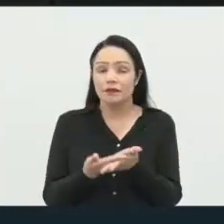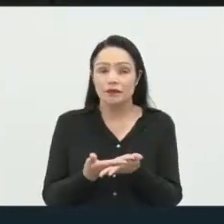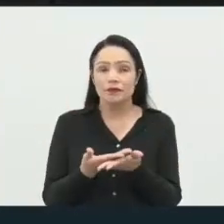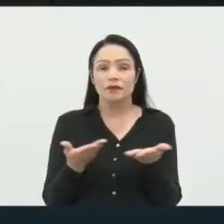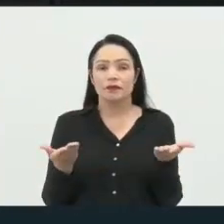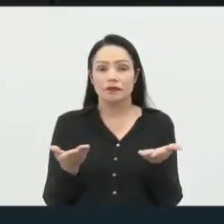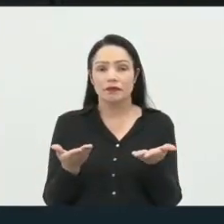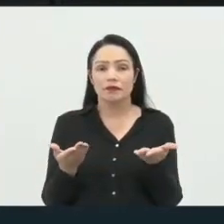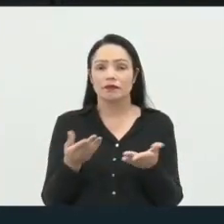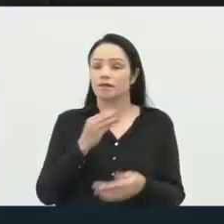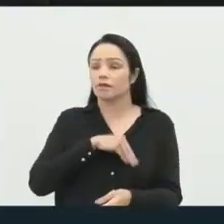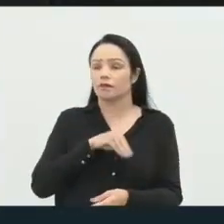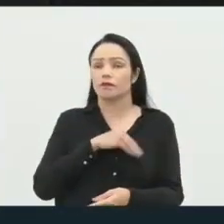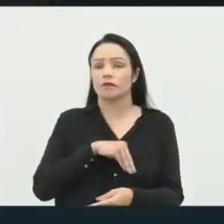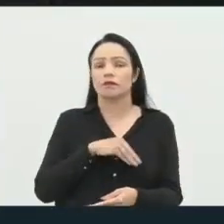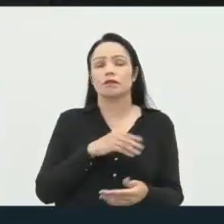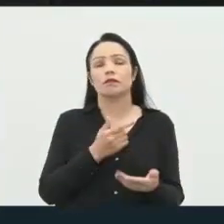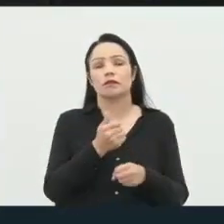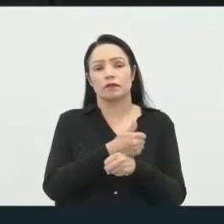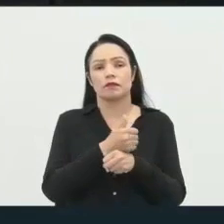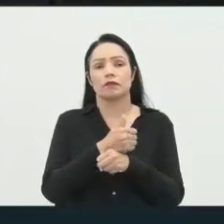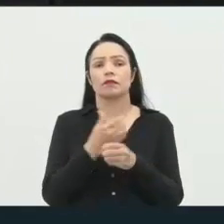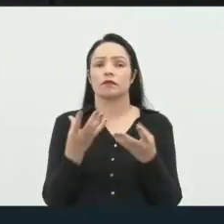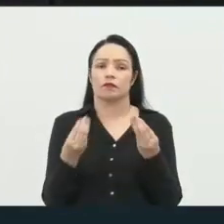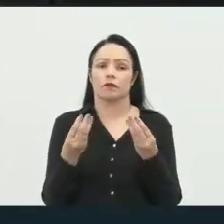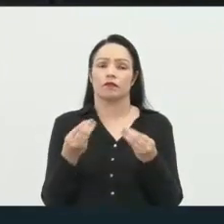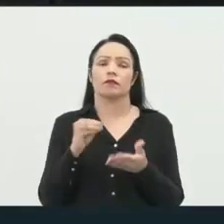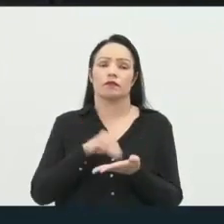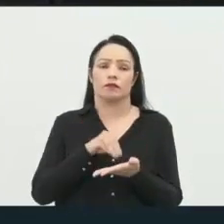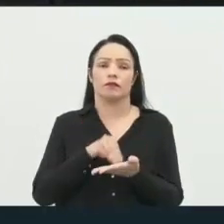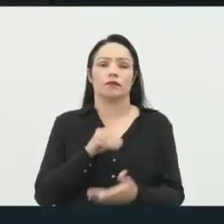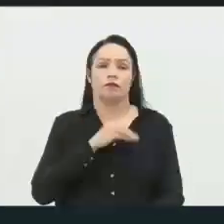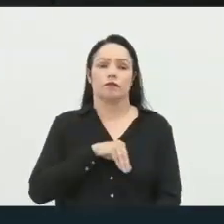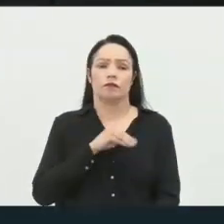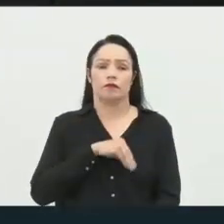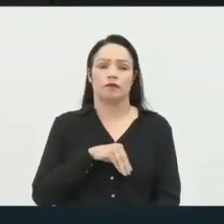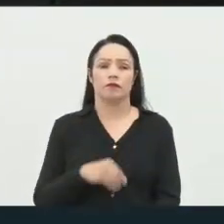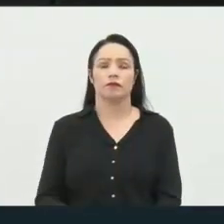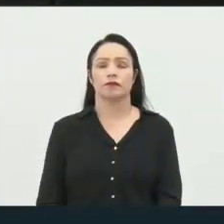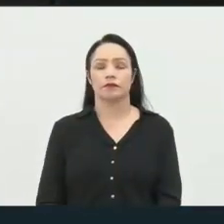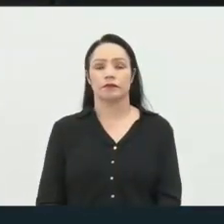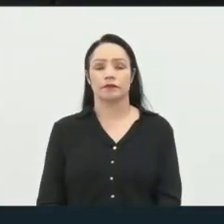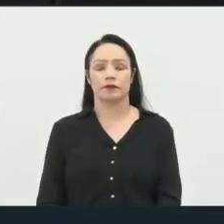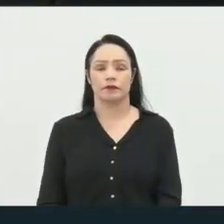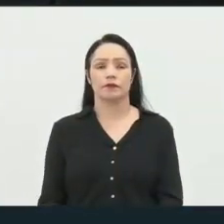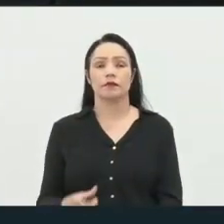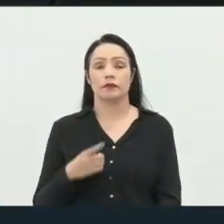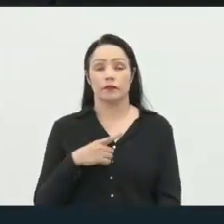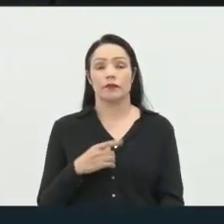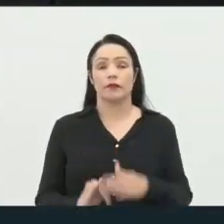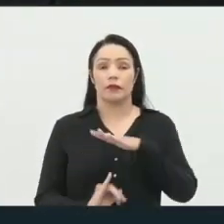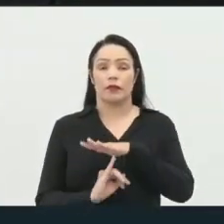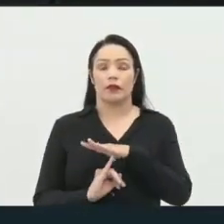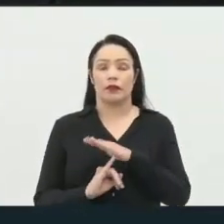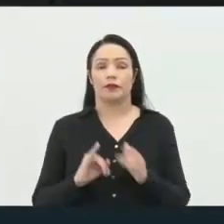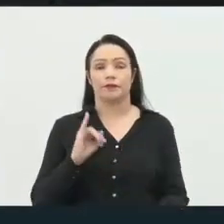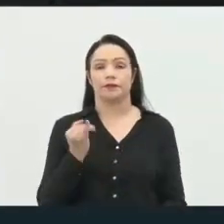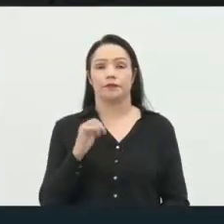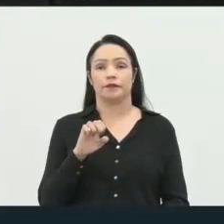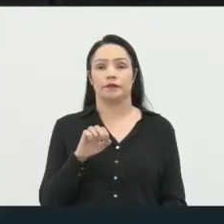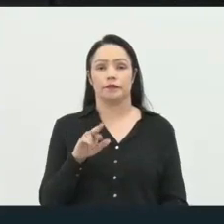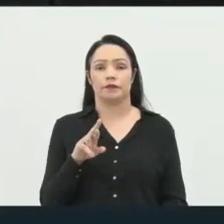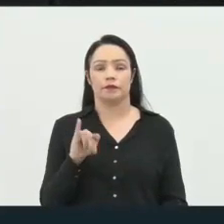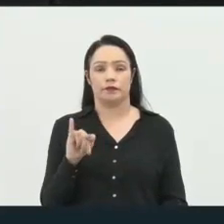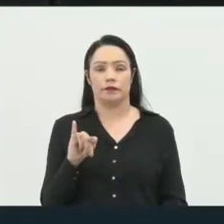receberam seus pagamentos falando ainda sobre terceirizada a Dom saúde e o Instituto gerir quando saiu do hmu